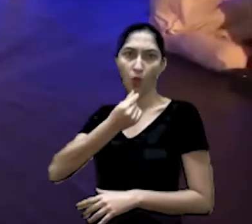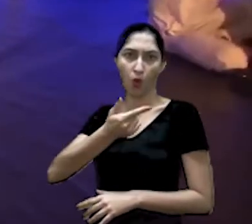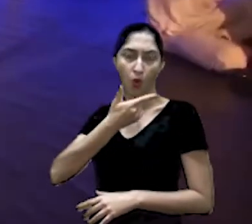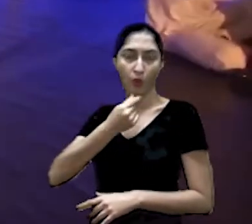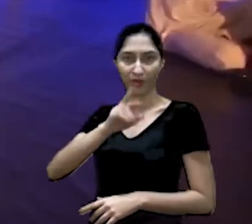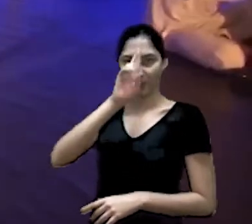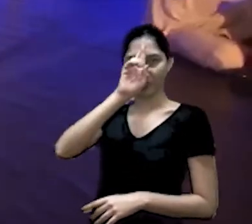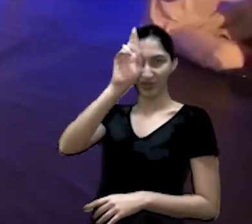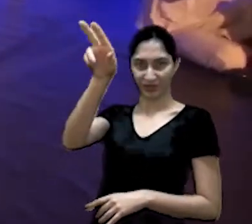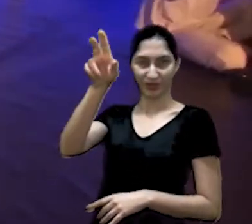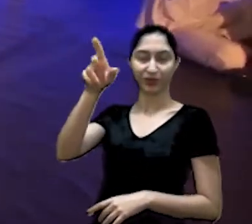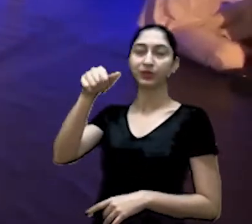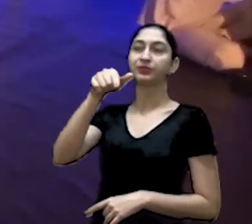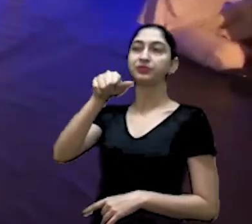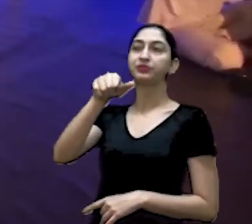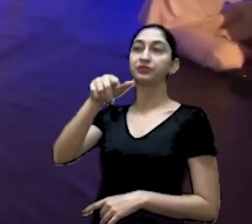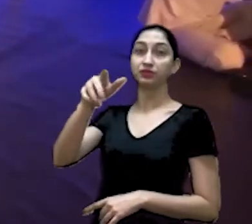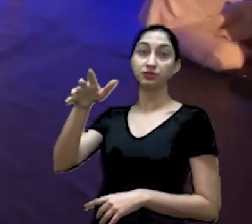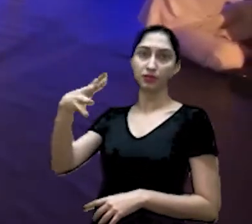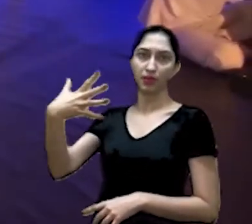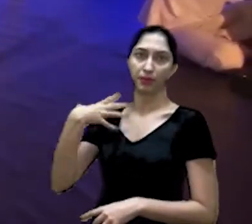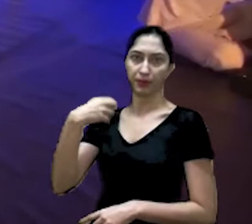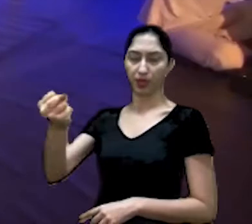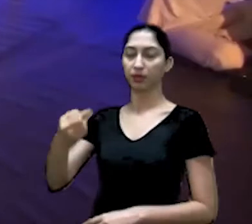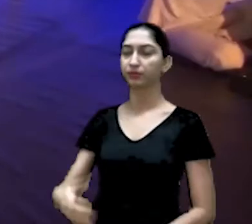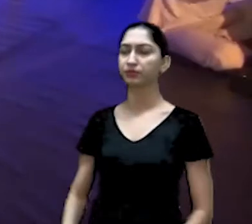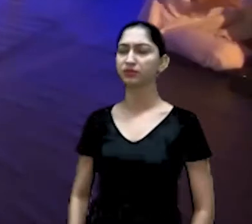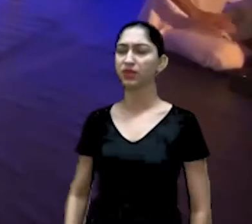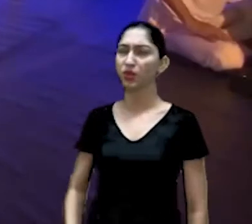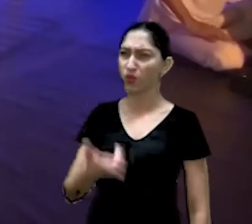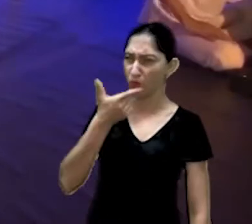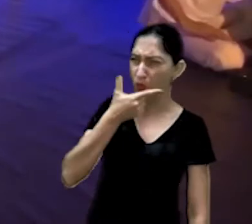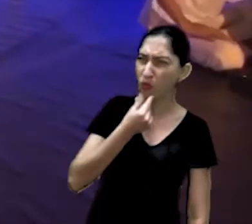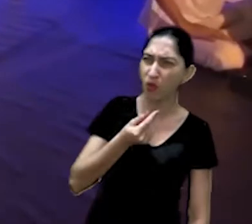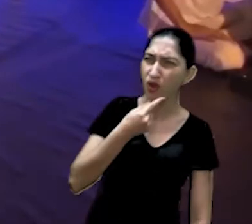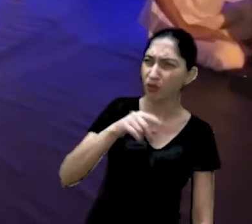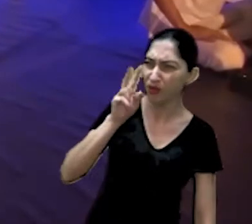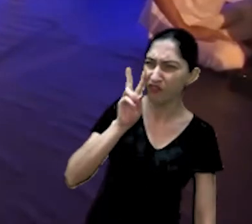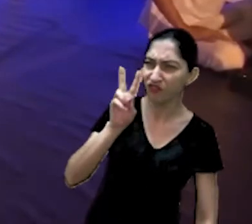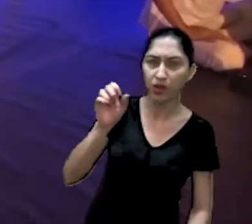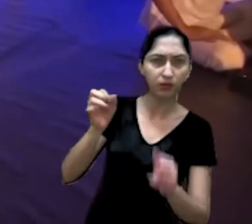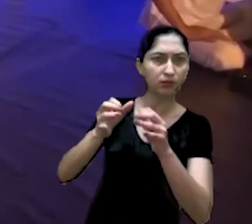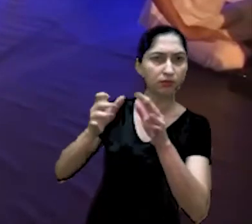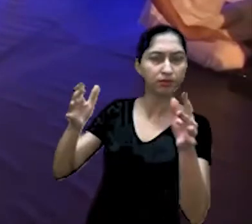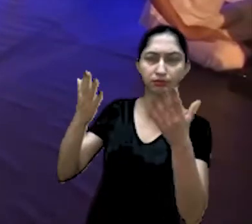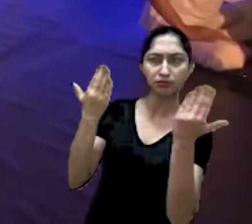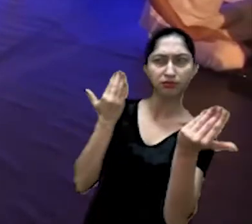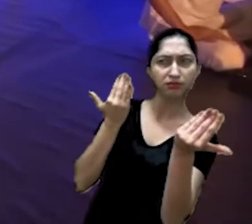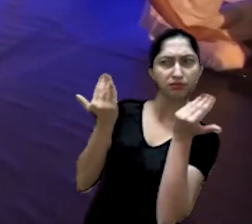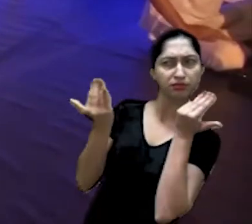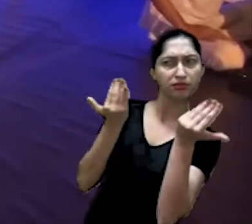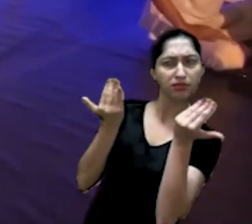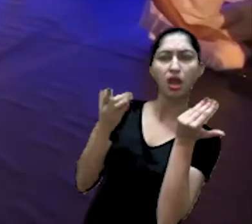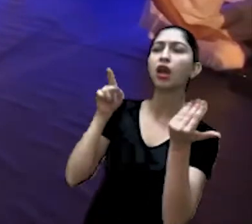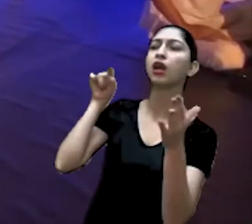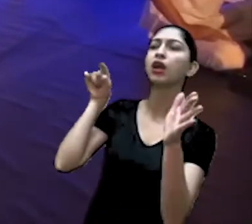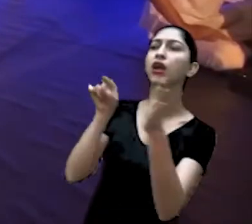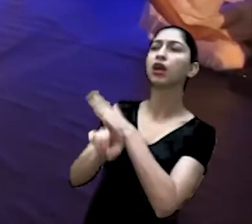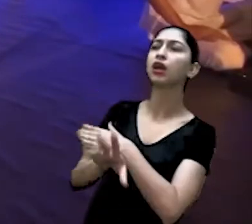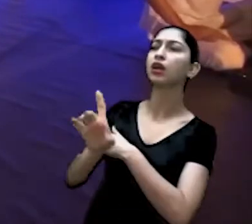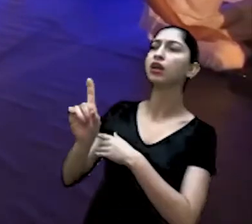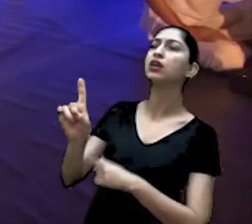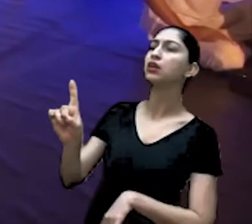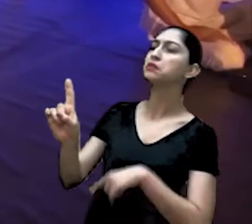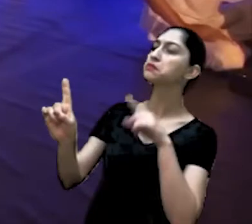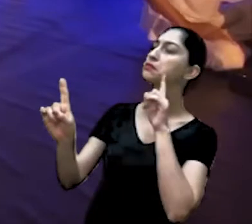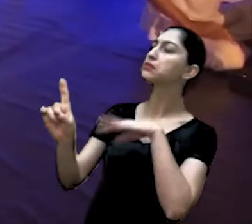O feitor que vinha passando pelo corredor viu aquele brilho e ficou desconfiado. Então perguntou: ei, diabo